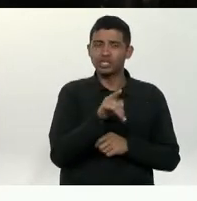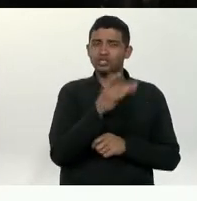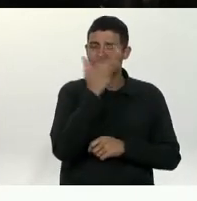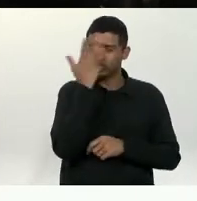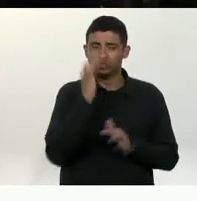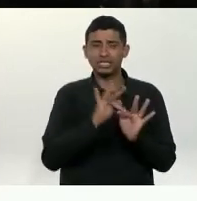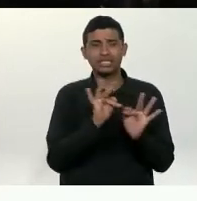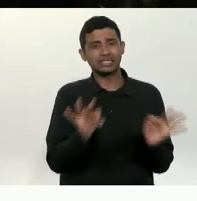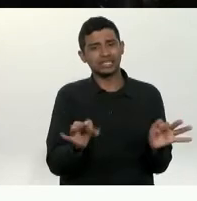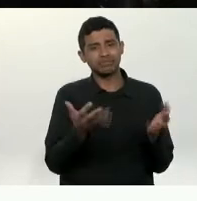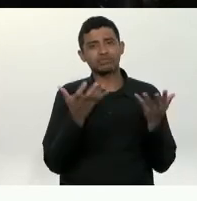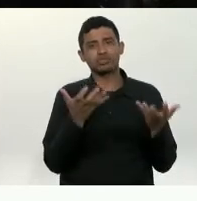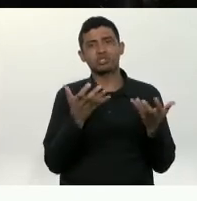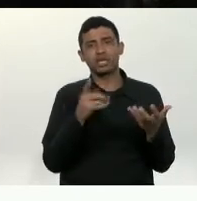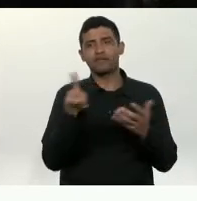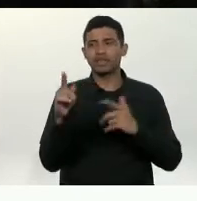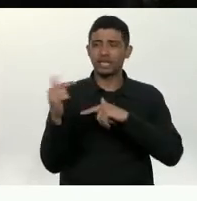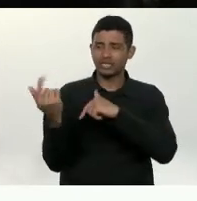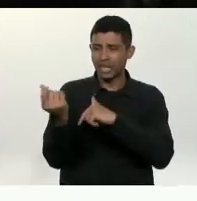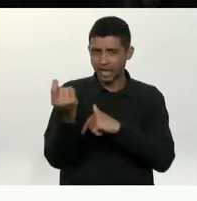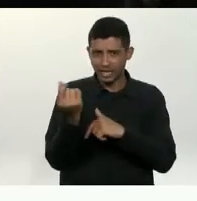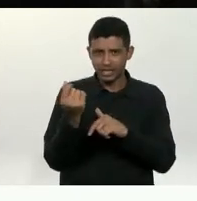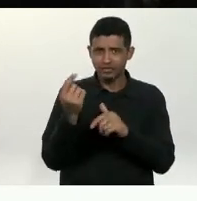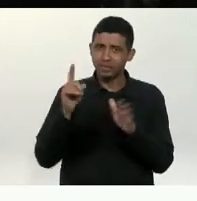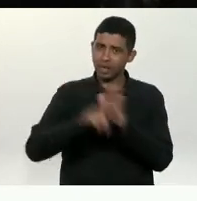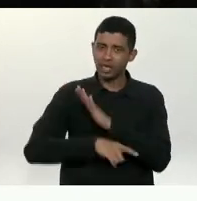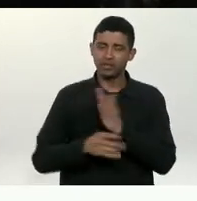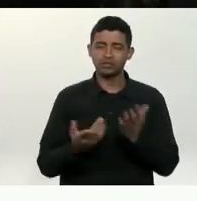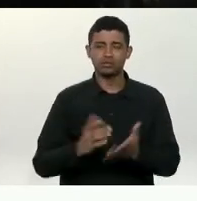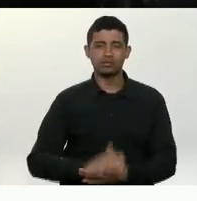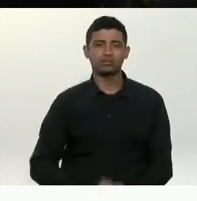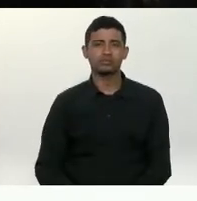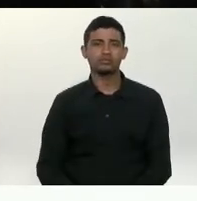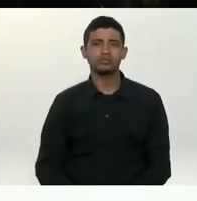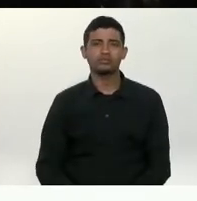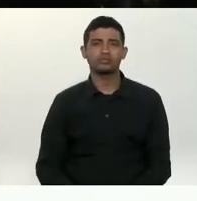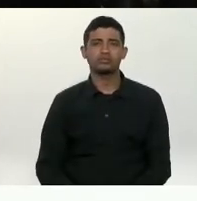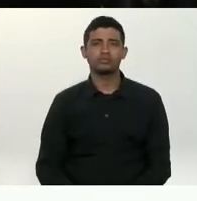a tarifa diminua e que o serviço seja menor.